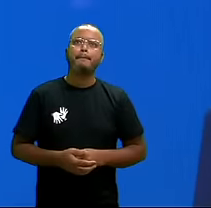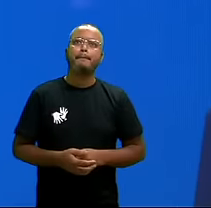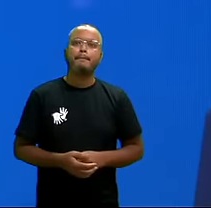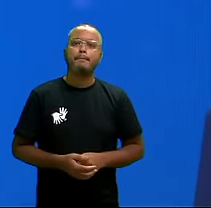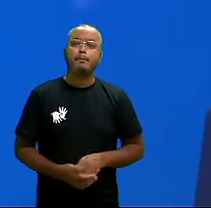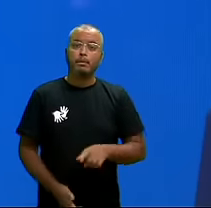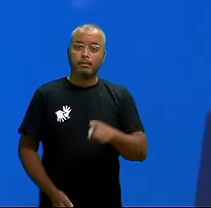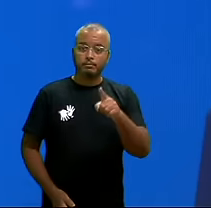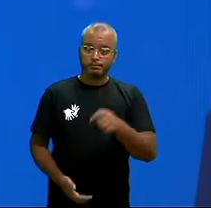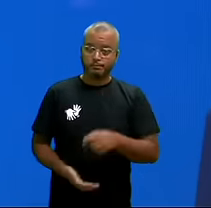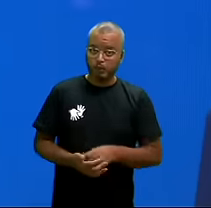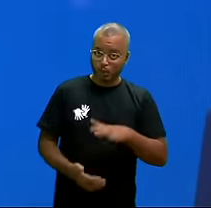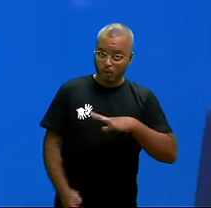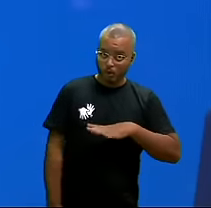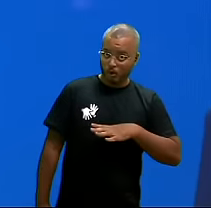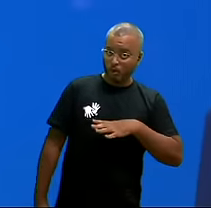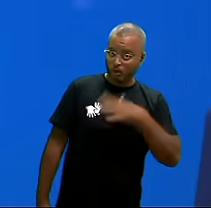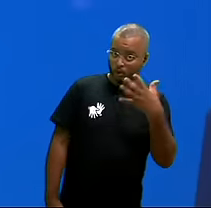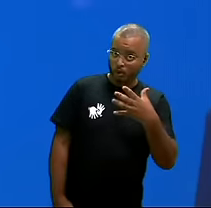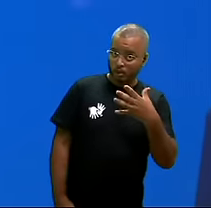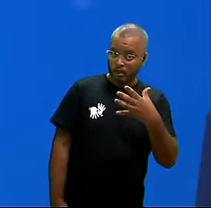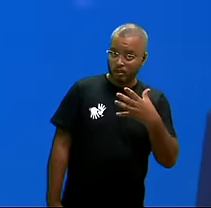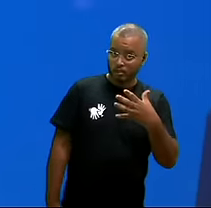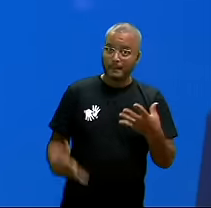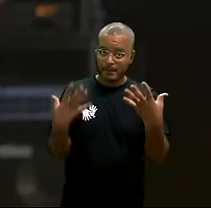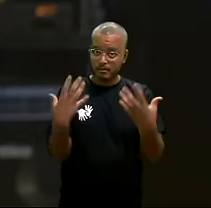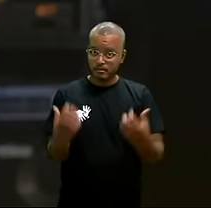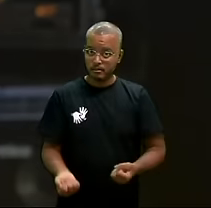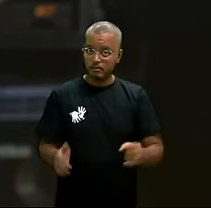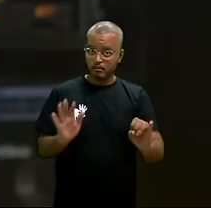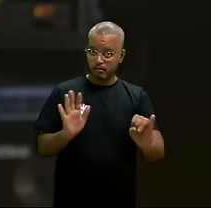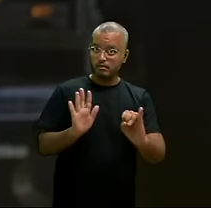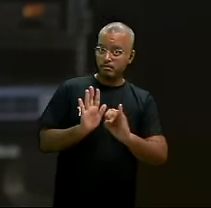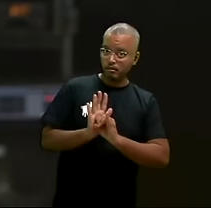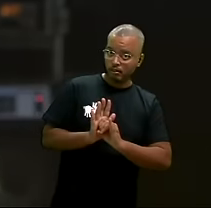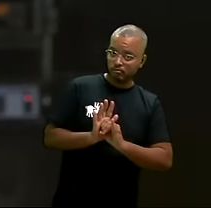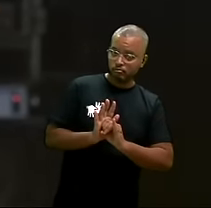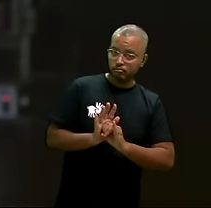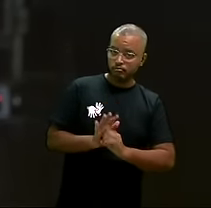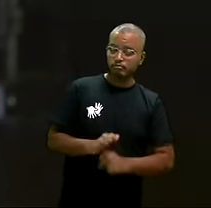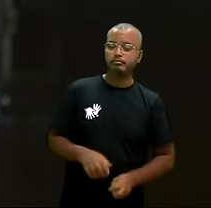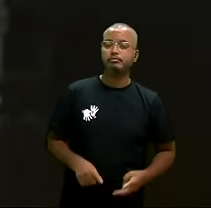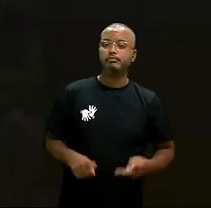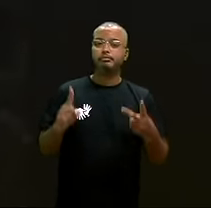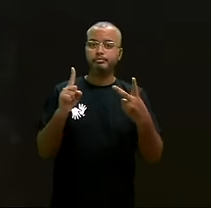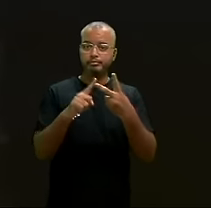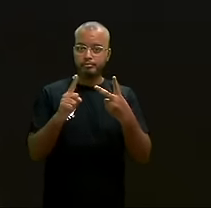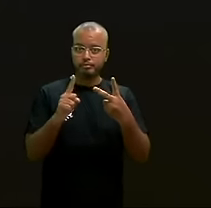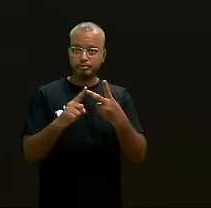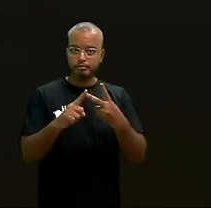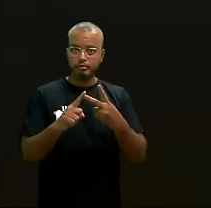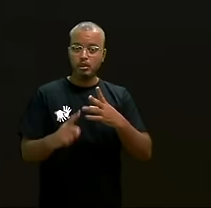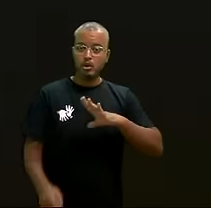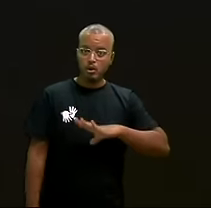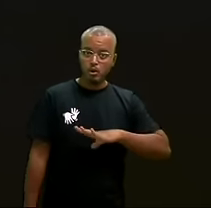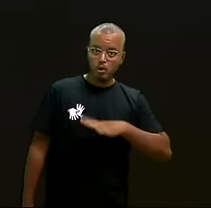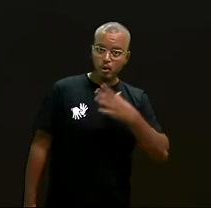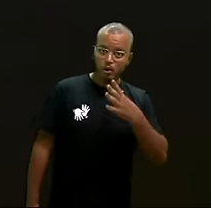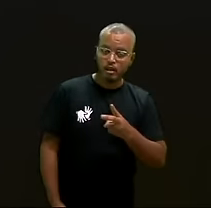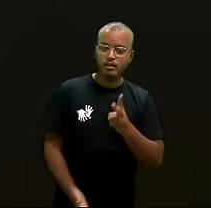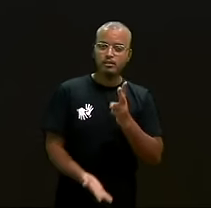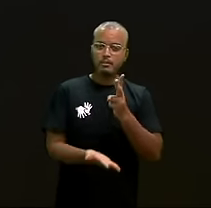Diga comigo assim: coragem para assumir minha identidade. Segundo lugar, diga assim: coragem para perseverar.